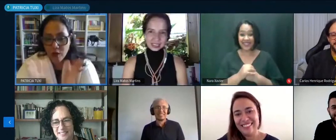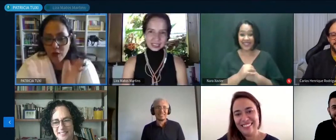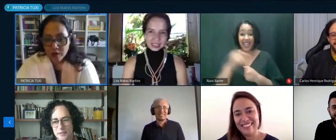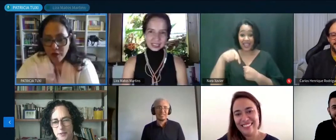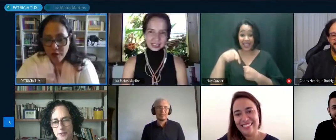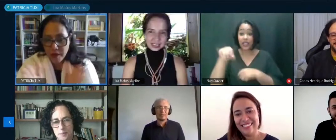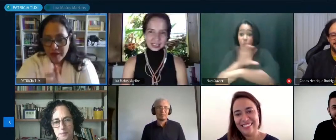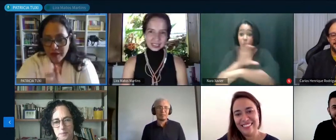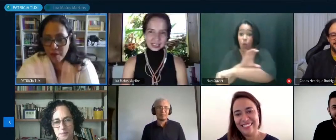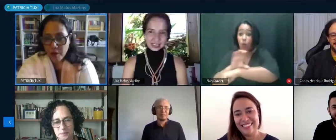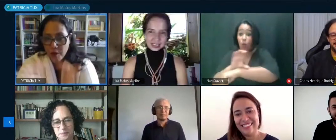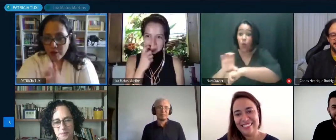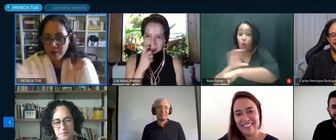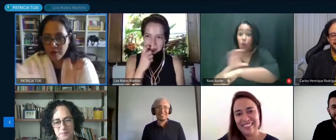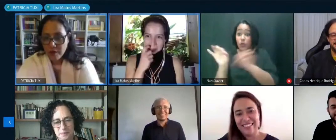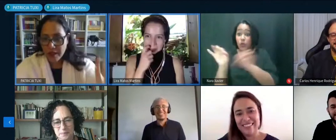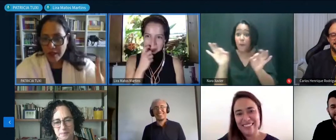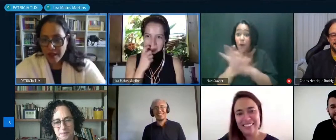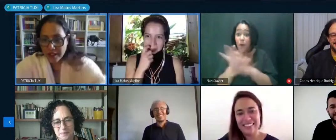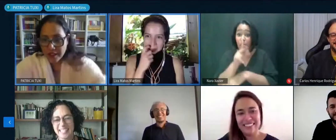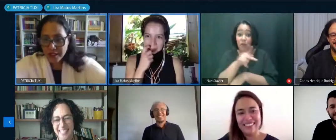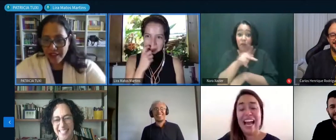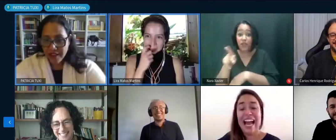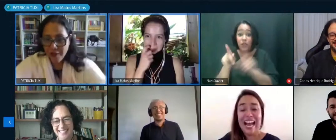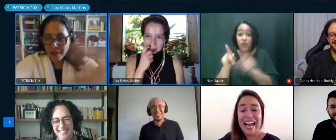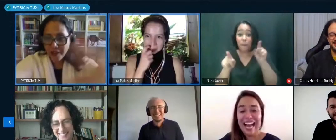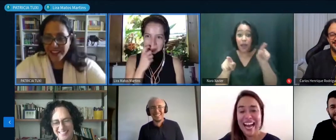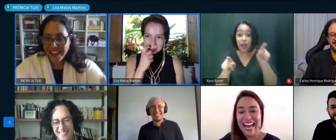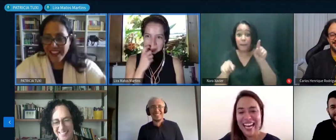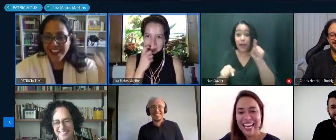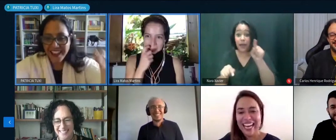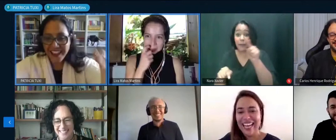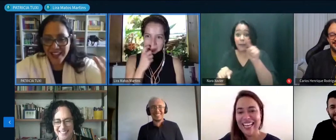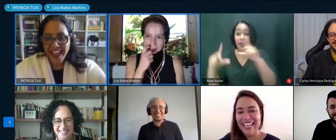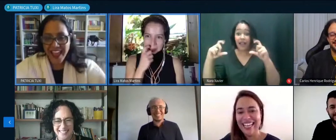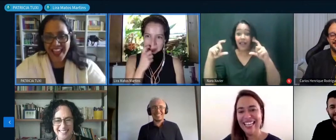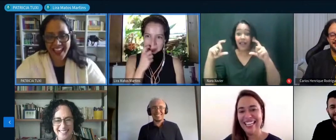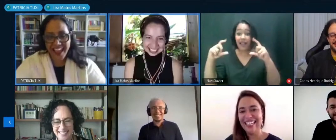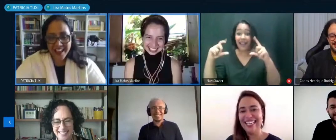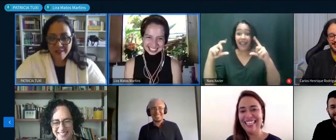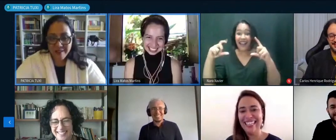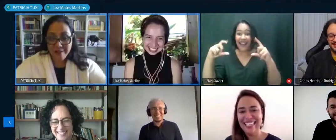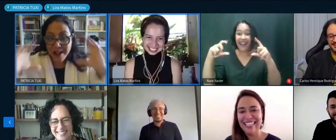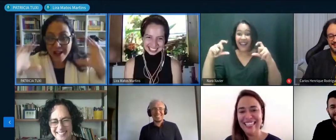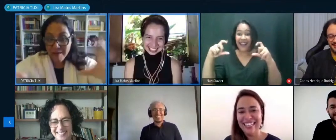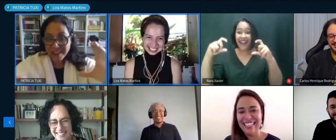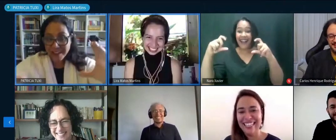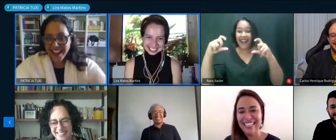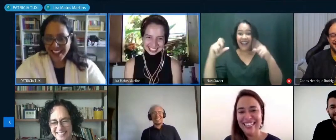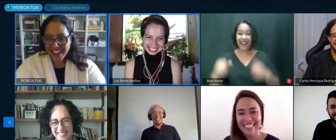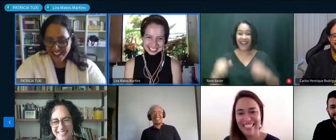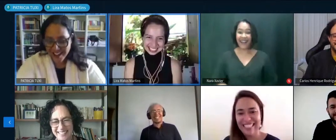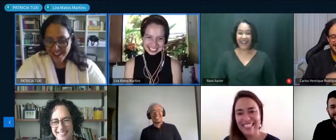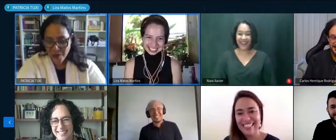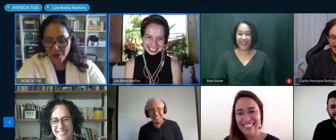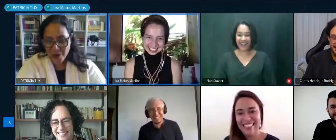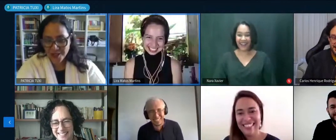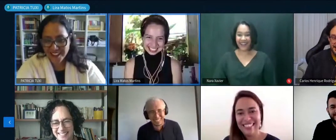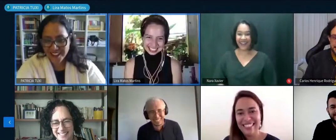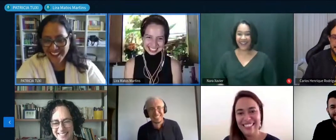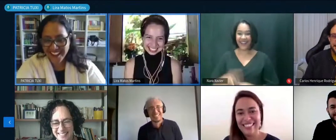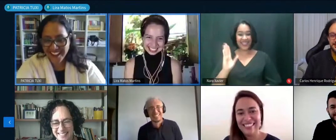tem um curso de formação pronto, viu? Fabiana, tira foto aqui, que aqui já é. Vamos botar aqui que aqui